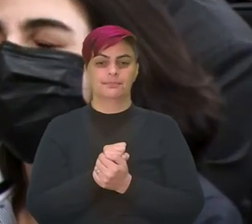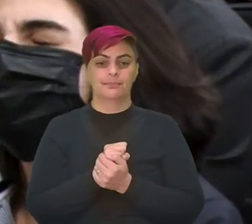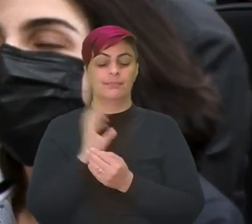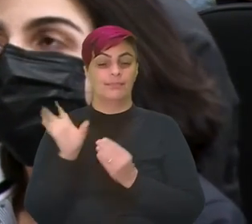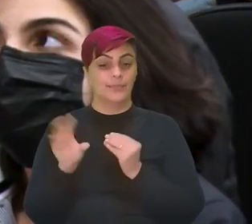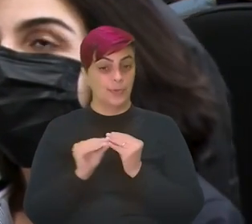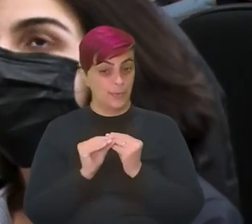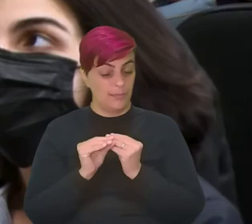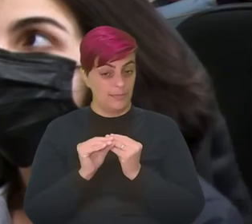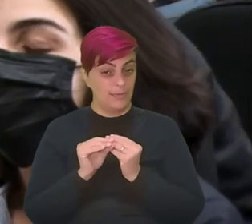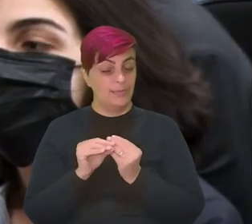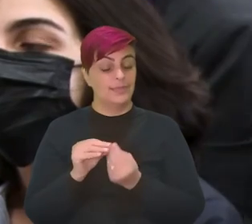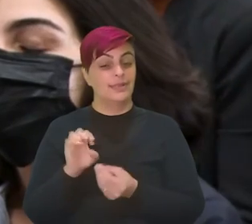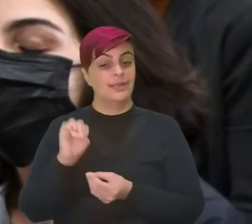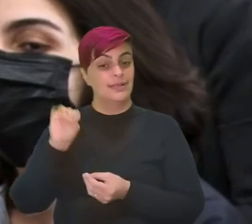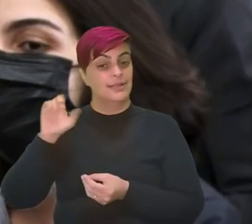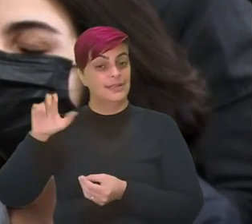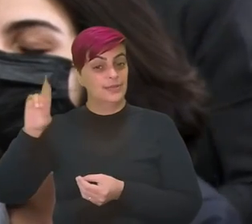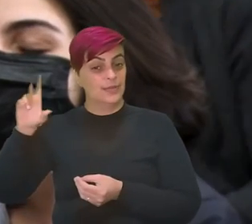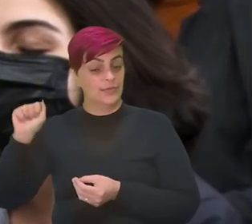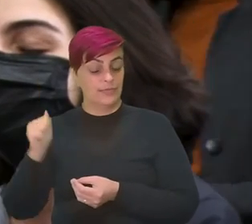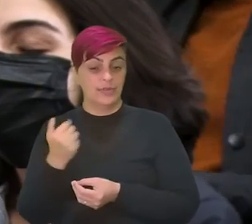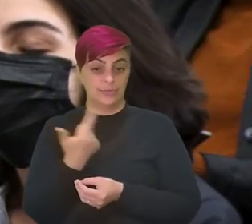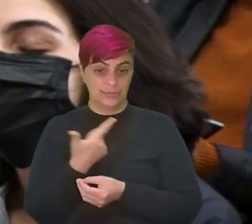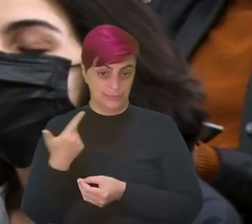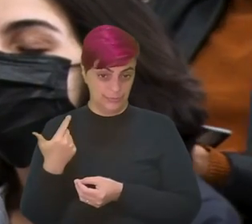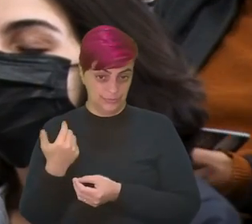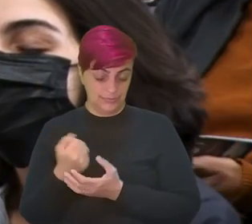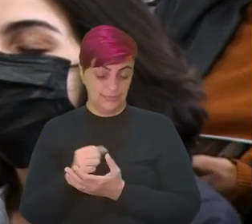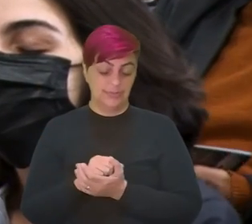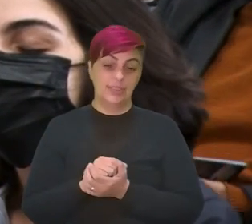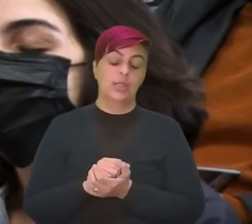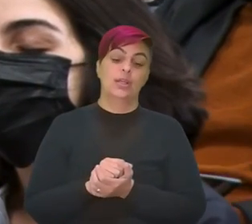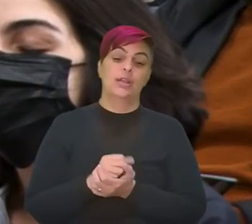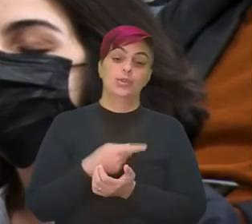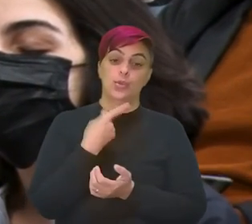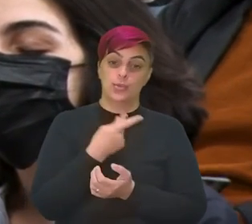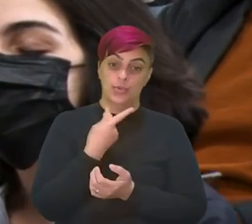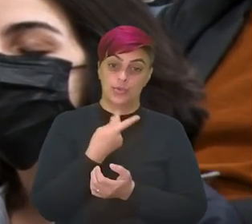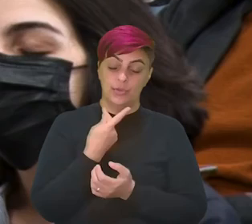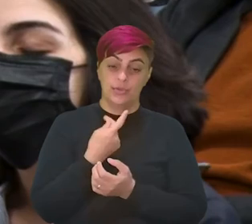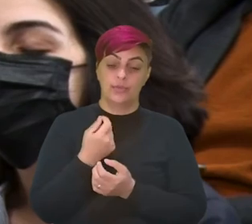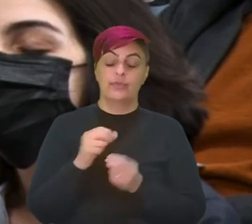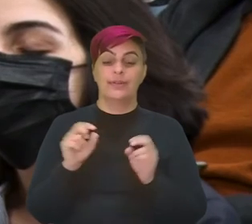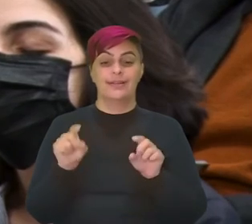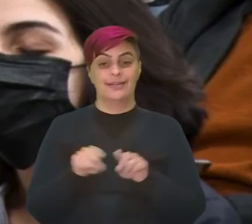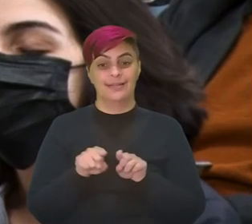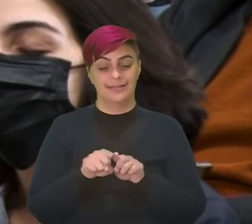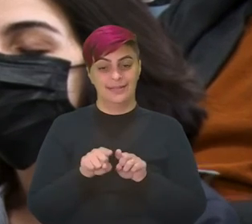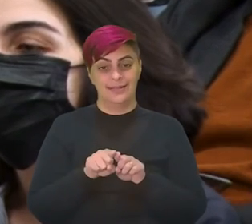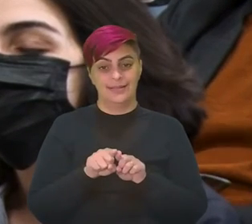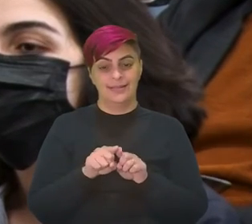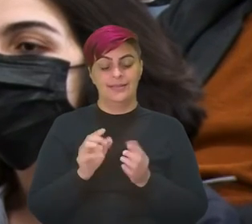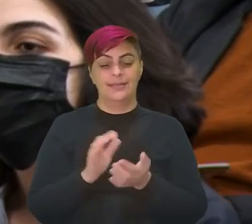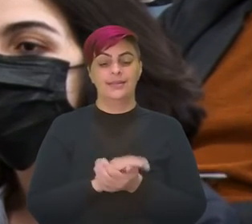Em complemento um pouco o que disse a Silvia, né? De 22, esse ano importante. Eu queria dizer que vou falar ainda dos títulos, mas na verdade a